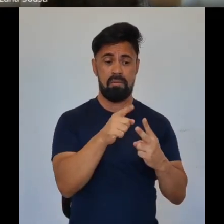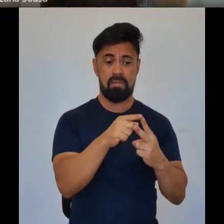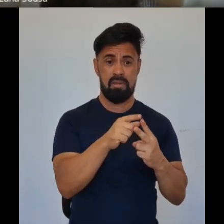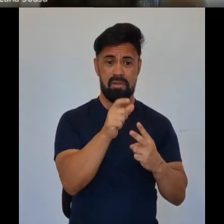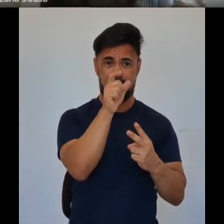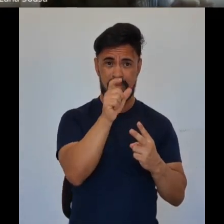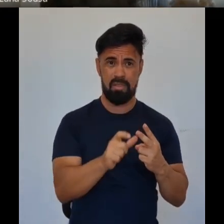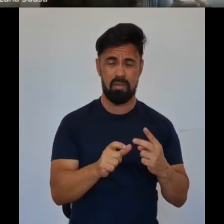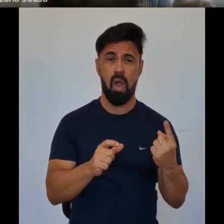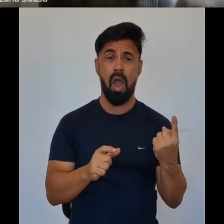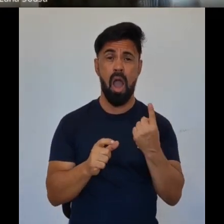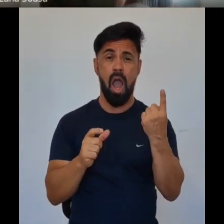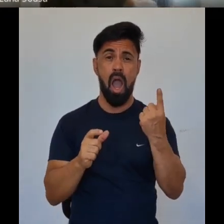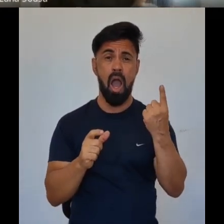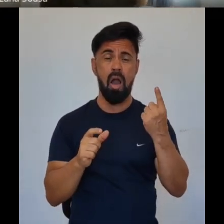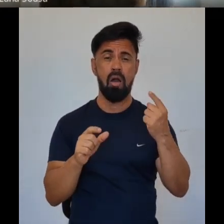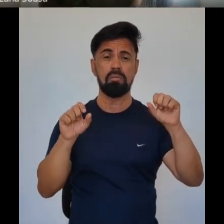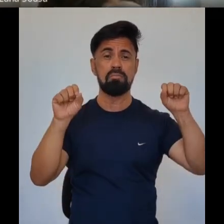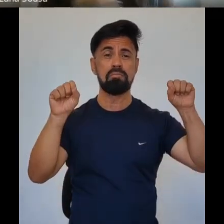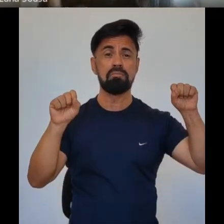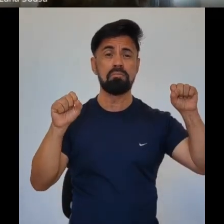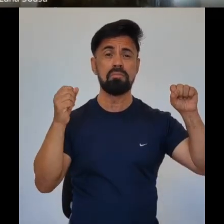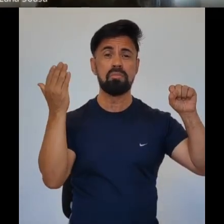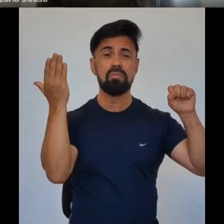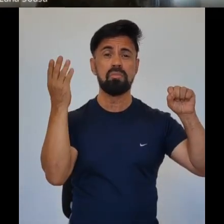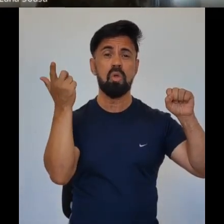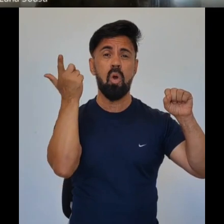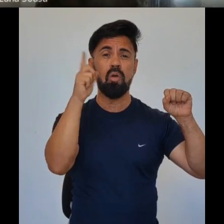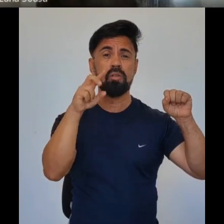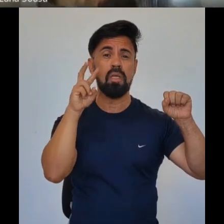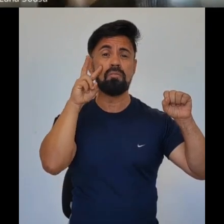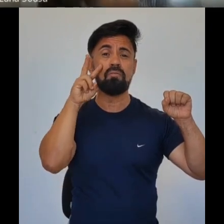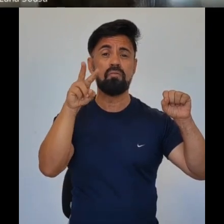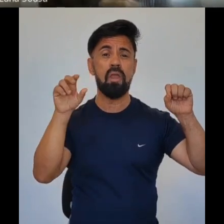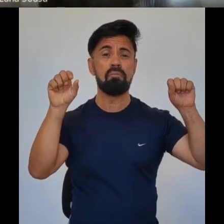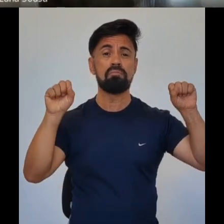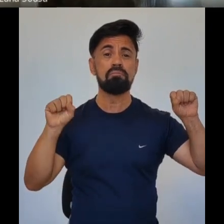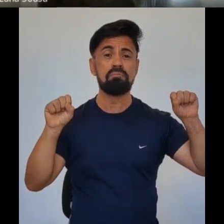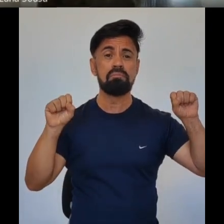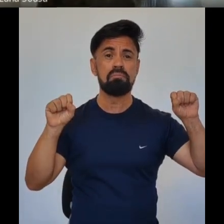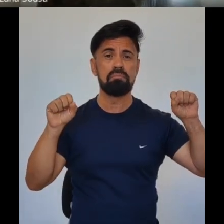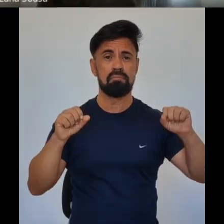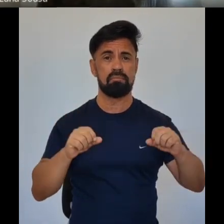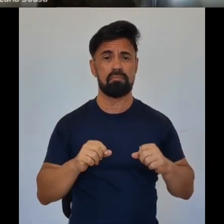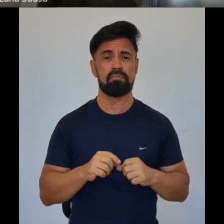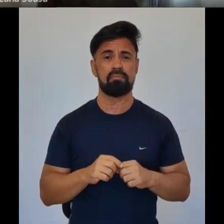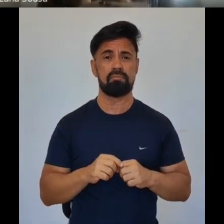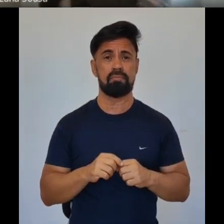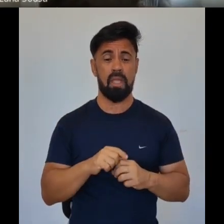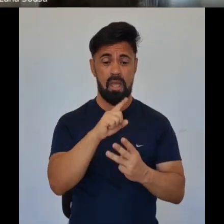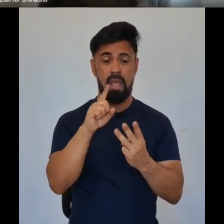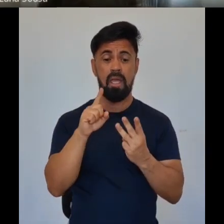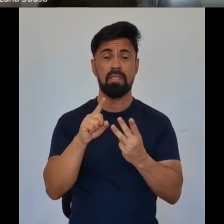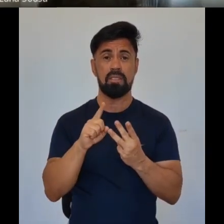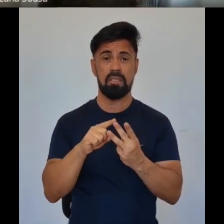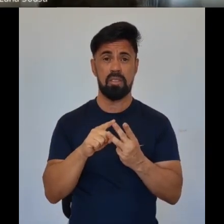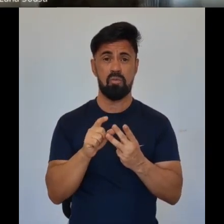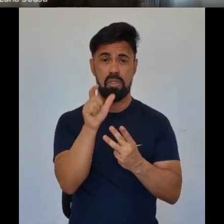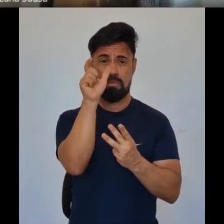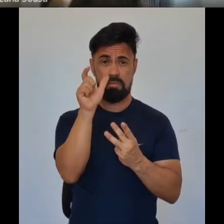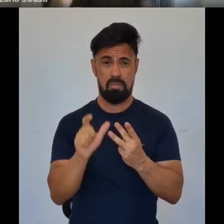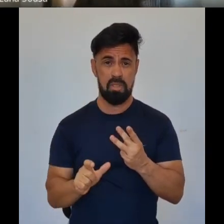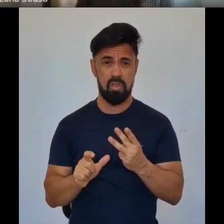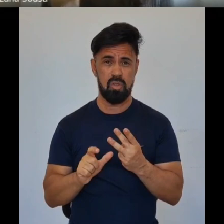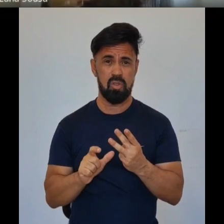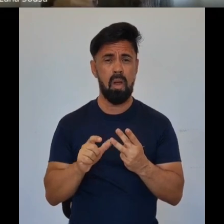pessoa é alta o suficiente para conseguir assistir bem ao jogo quando está em cima deste caixote. A segunda pessoa